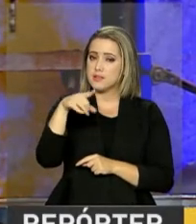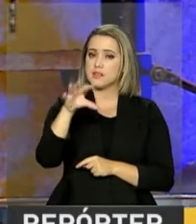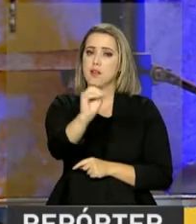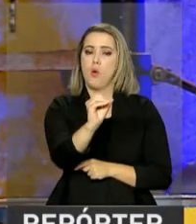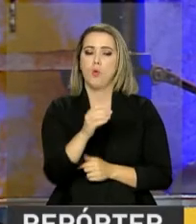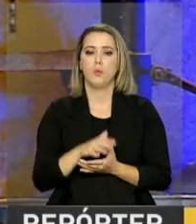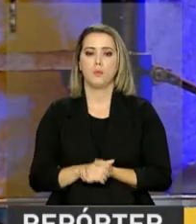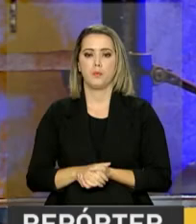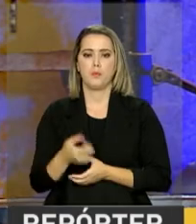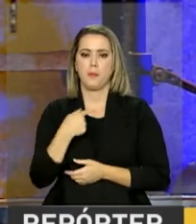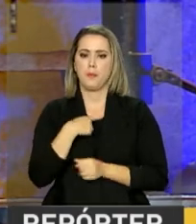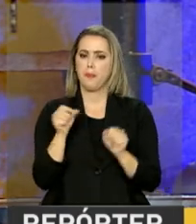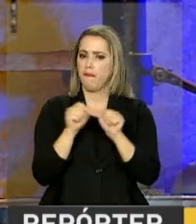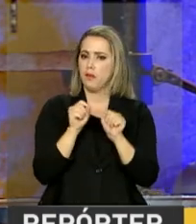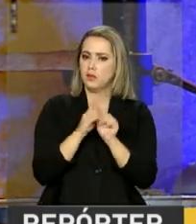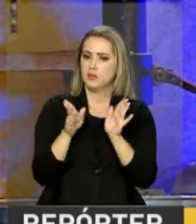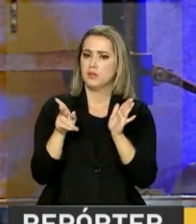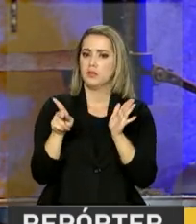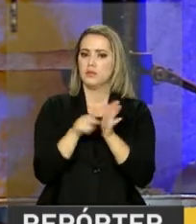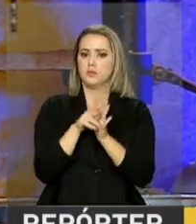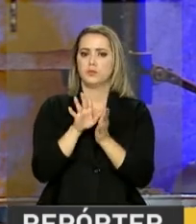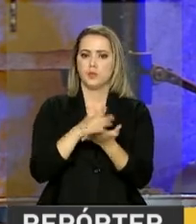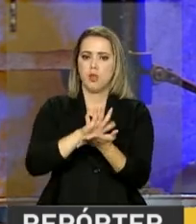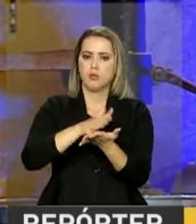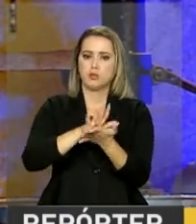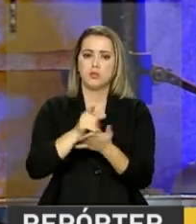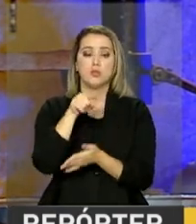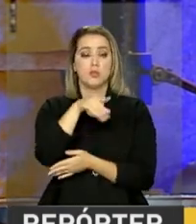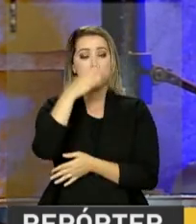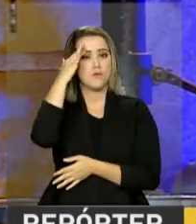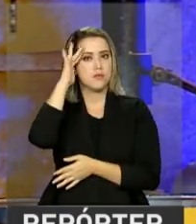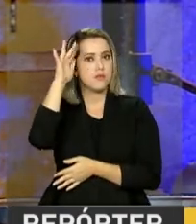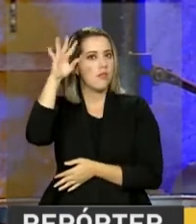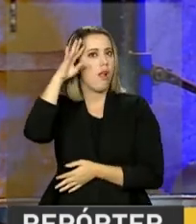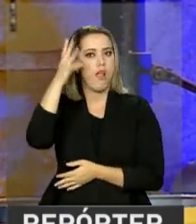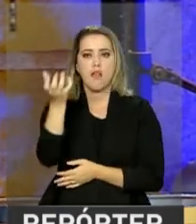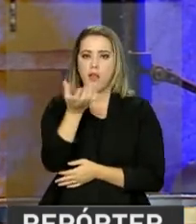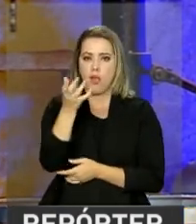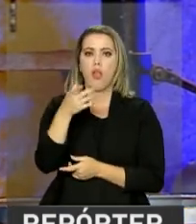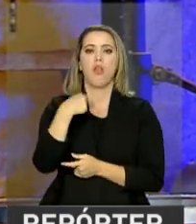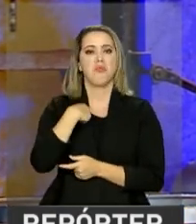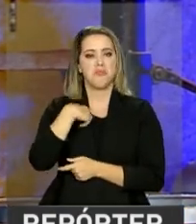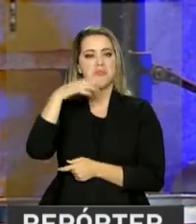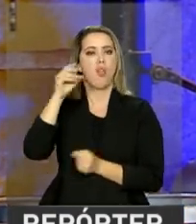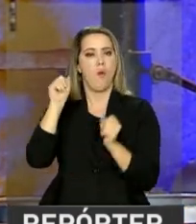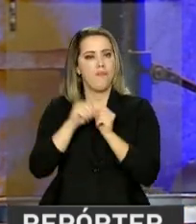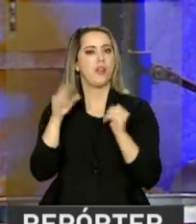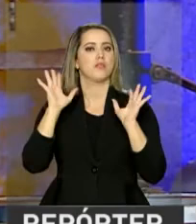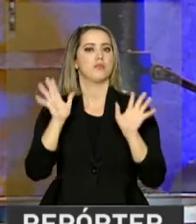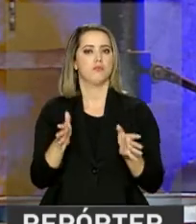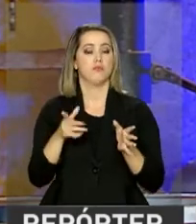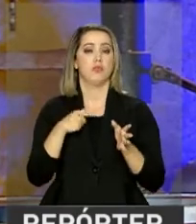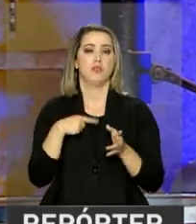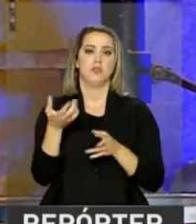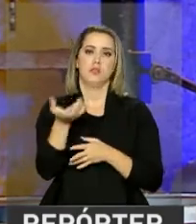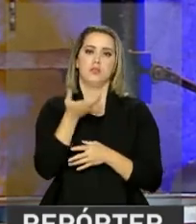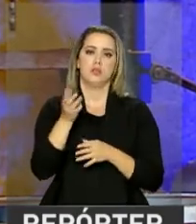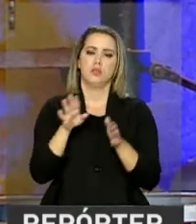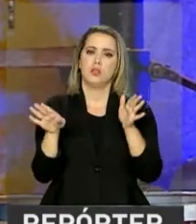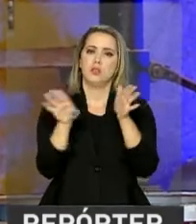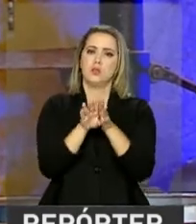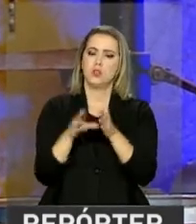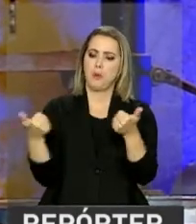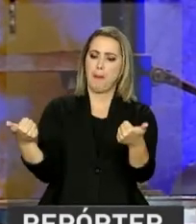faço um instrumento da forma que você imaginar, da forma que você pensar. Então eu quero chegar